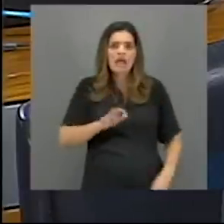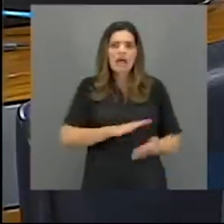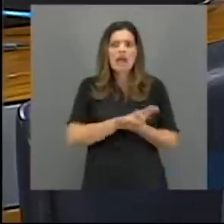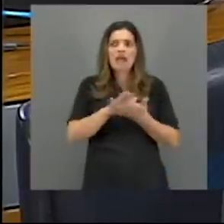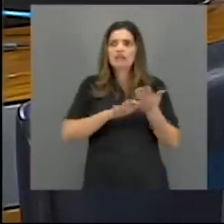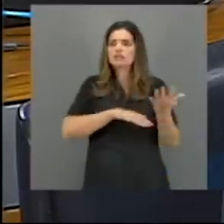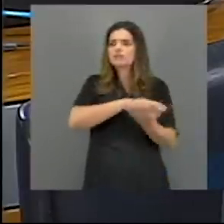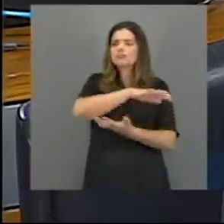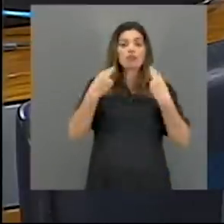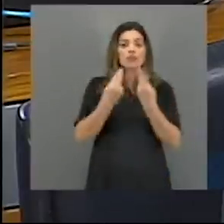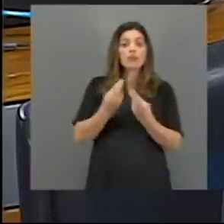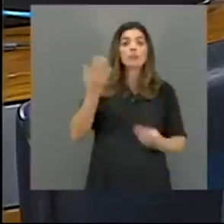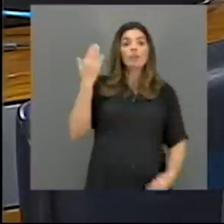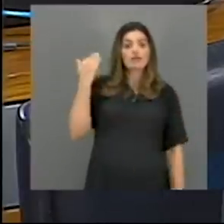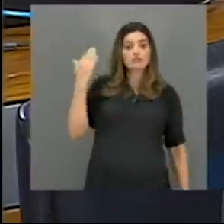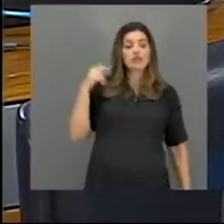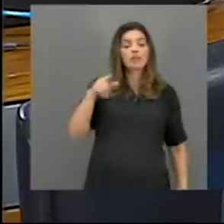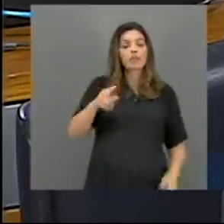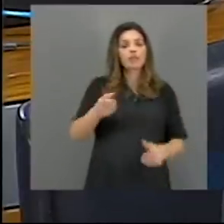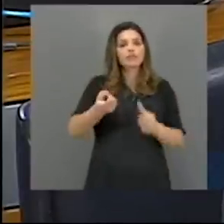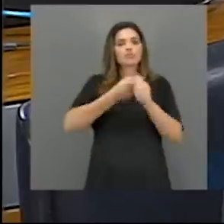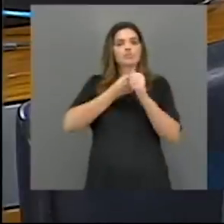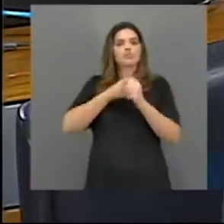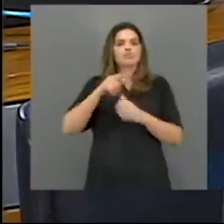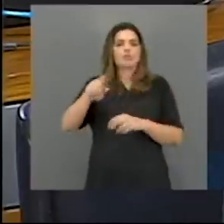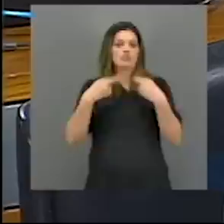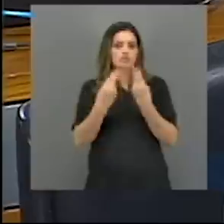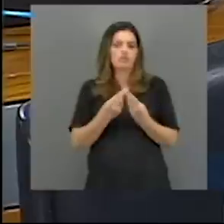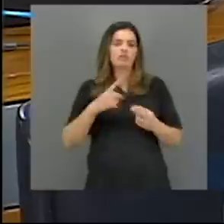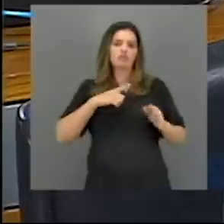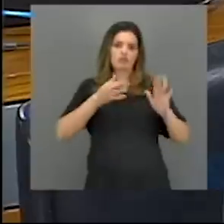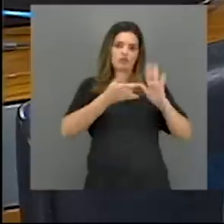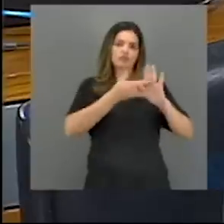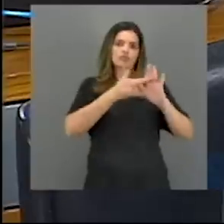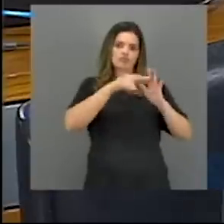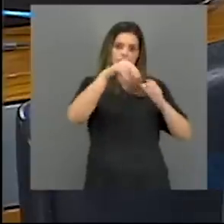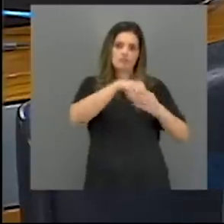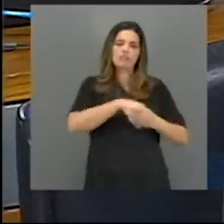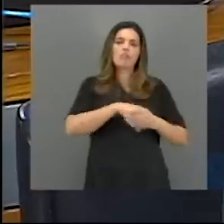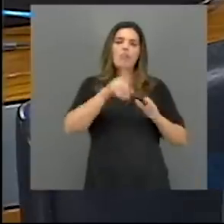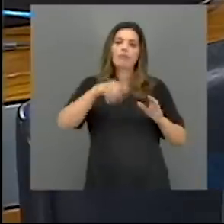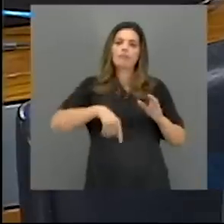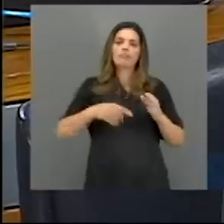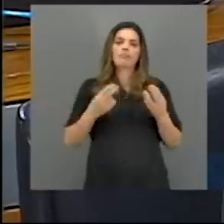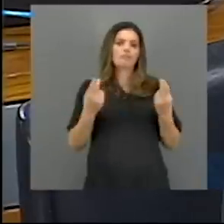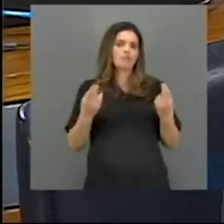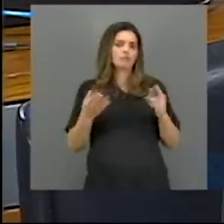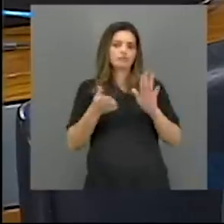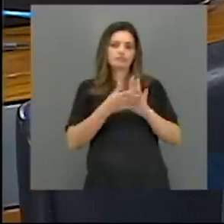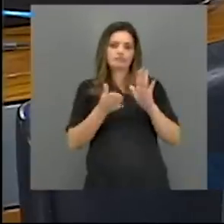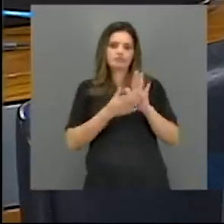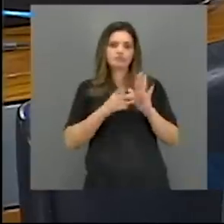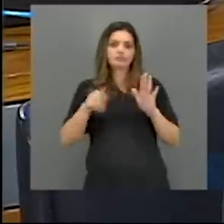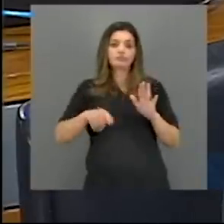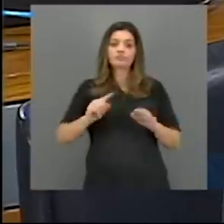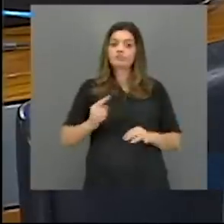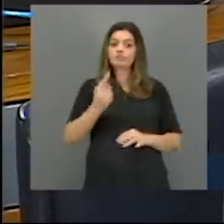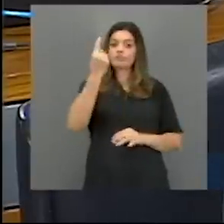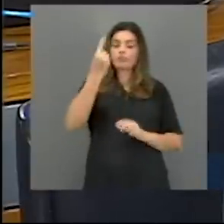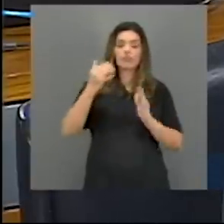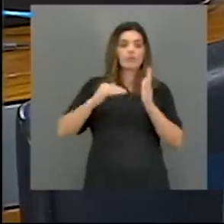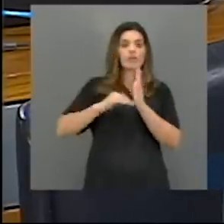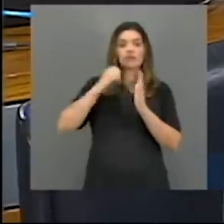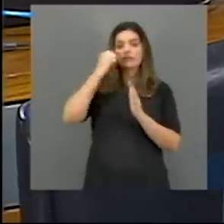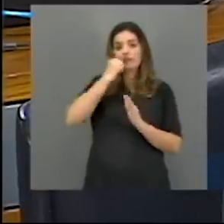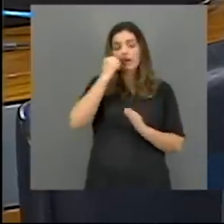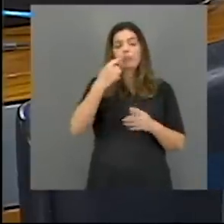passada para que houvesse essa suspensão de reunião prevista no regimento comum, que é a única aplicável do Senado não pode ser aplicado subsidiariamente